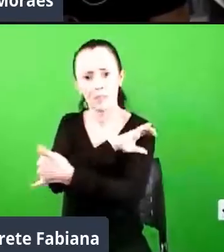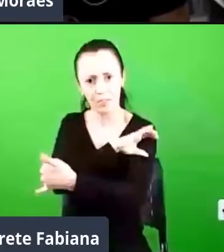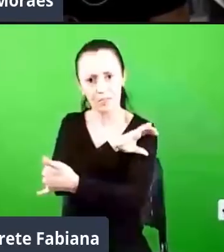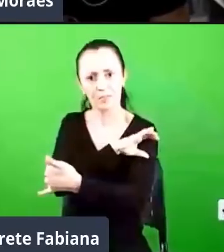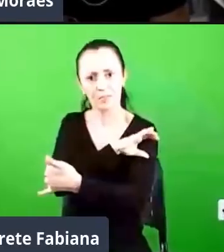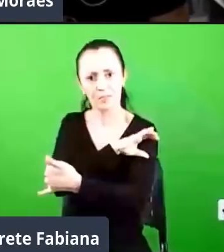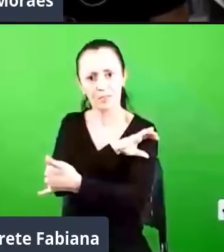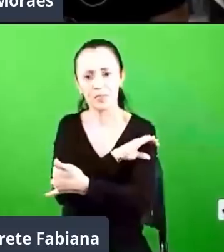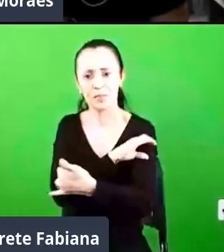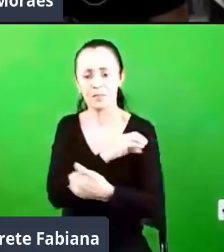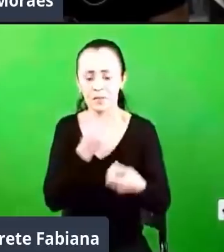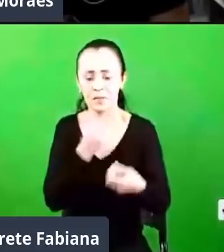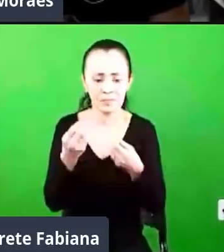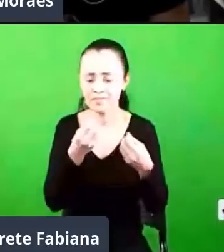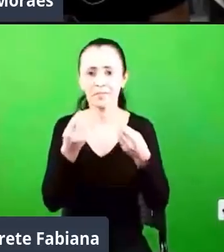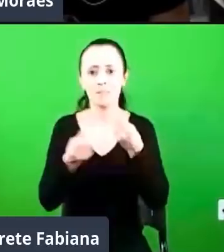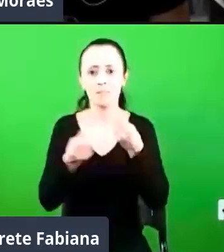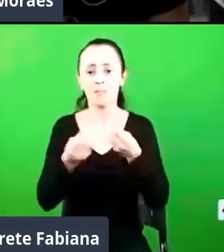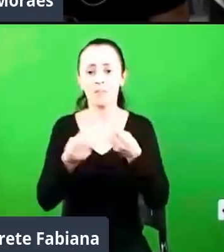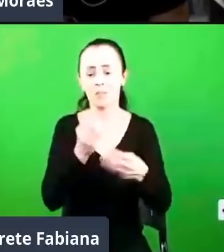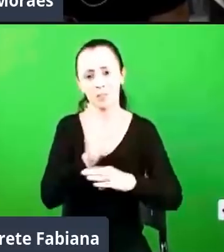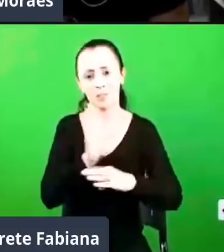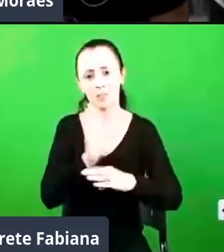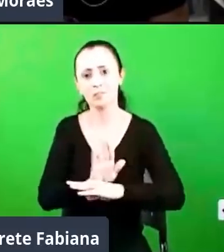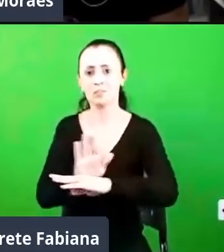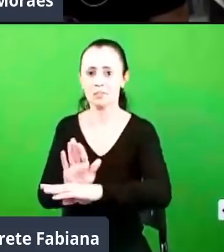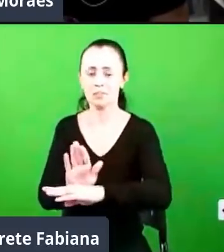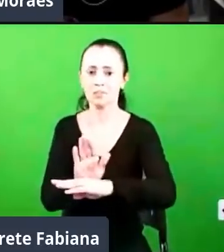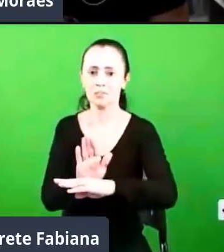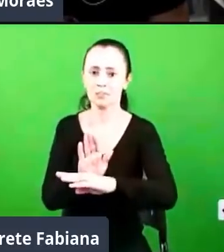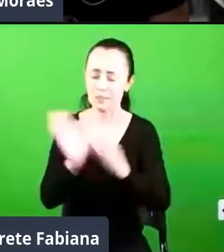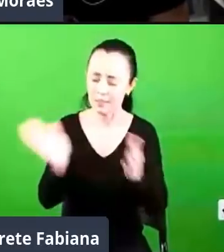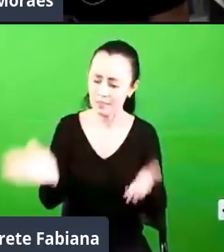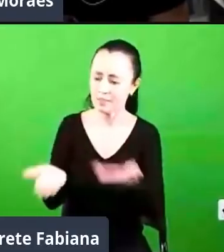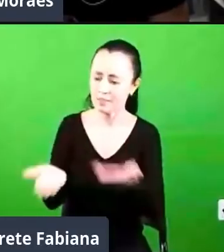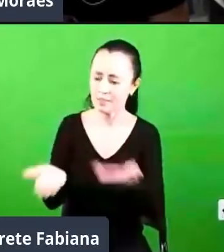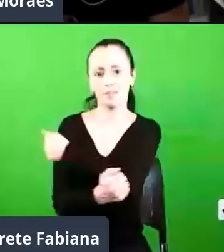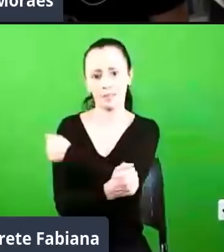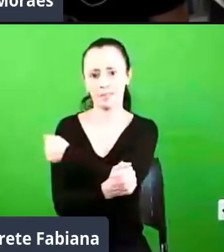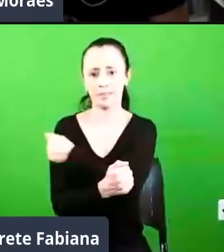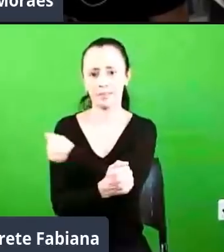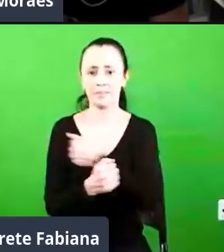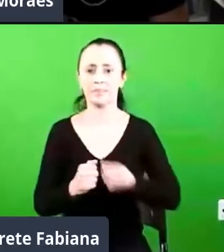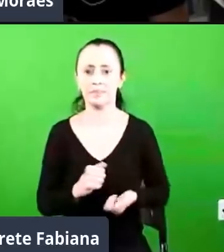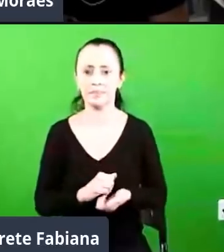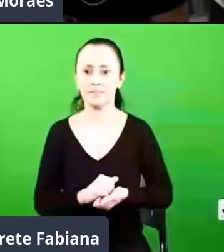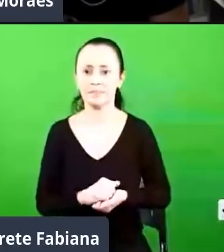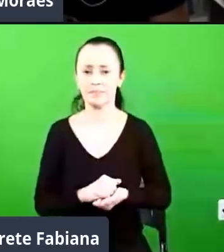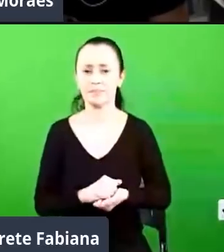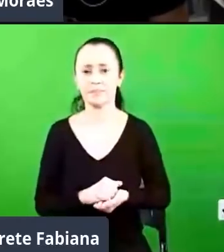trás, se está tendo dúvida, como que a gente pode estar ajudando esse aluno. E eu tenho